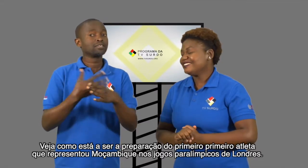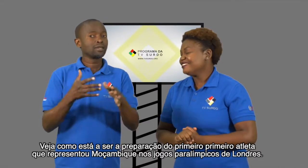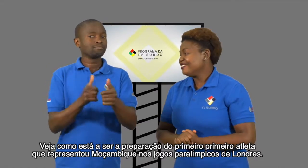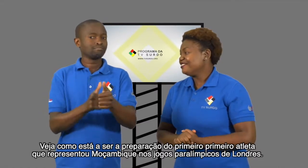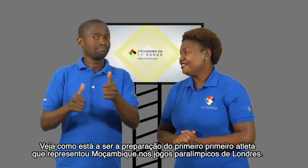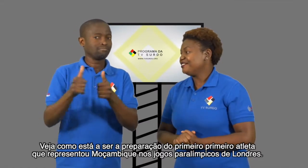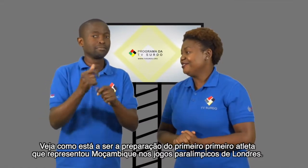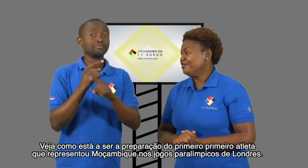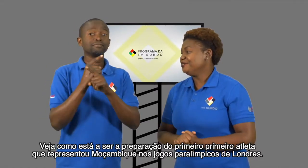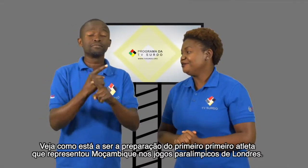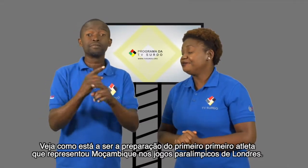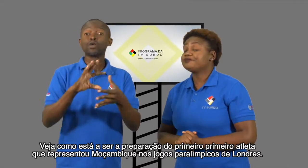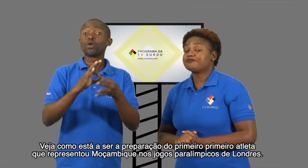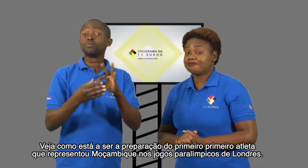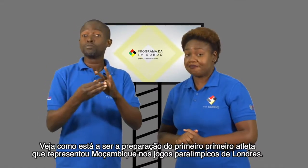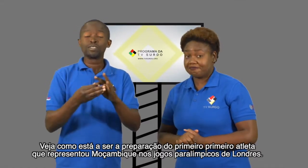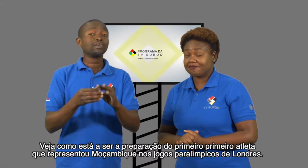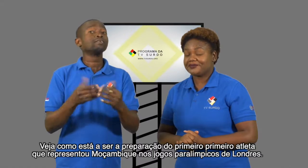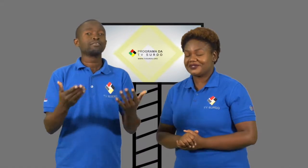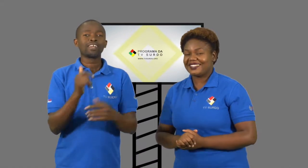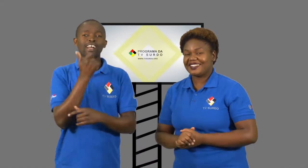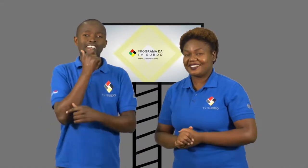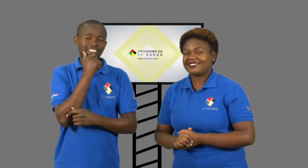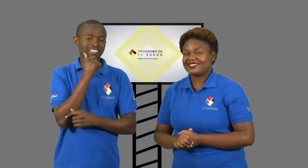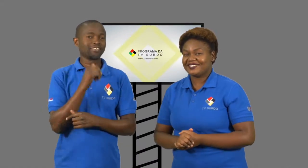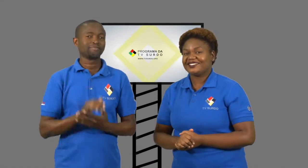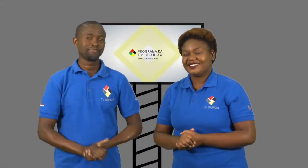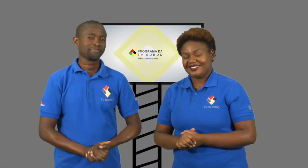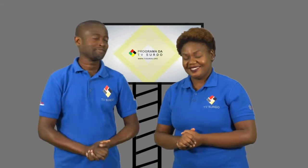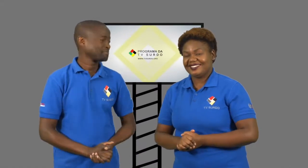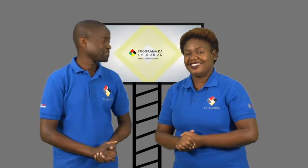Moçambique nos Jogos Paralímpicos de Londres.